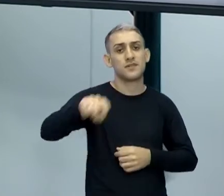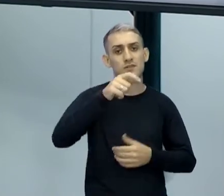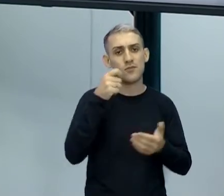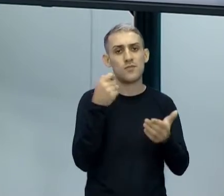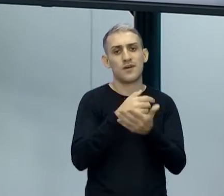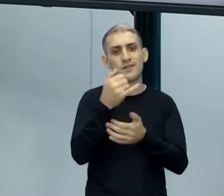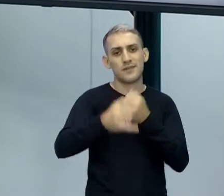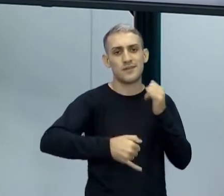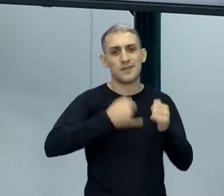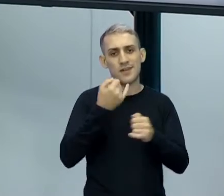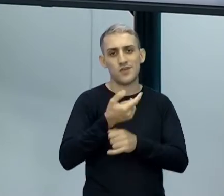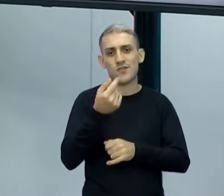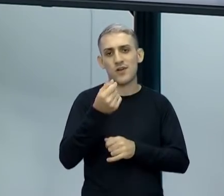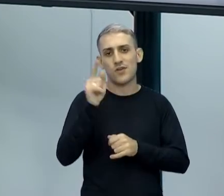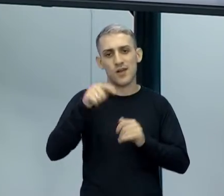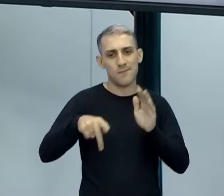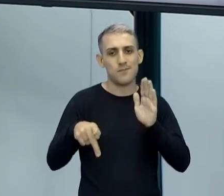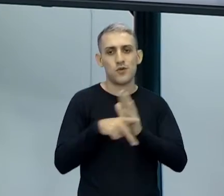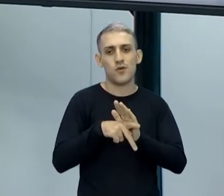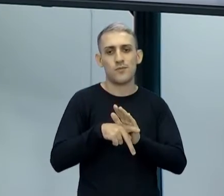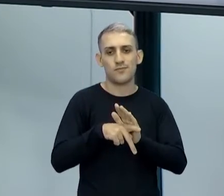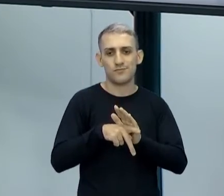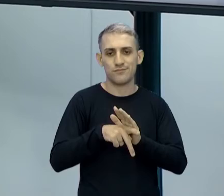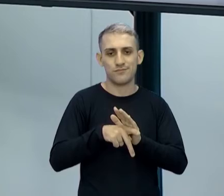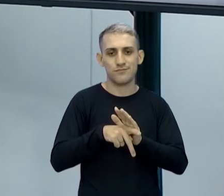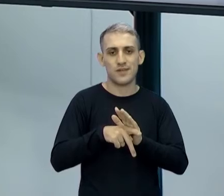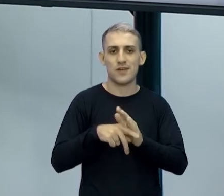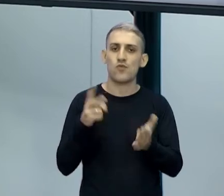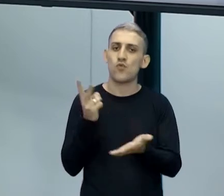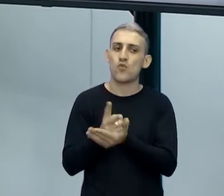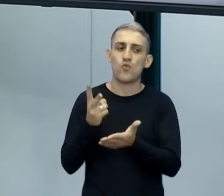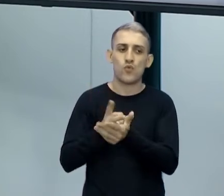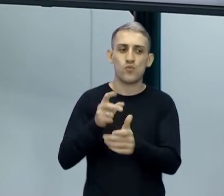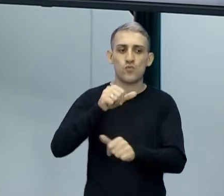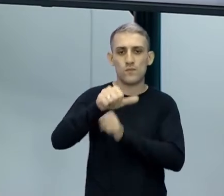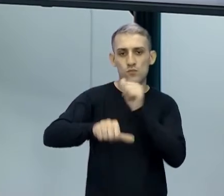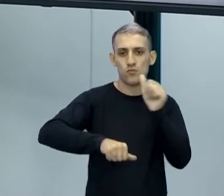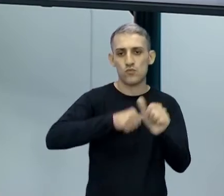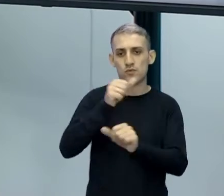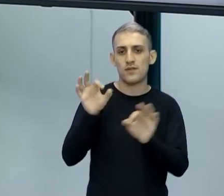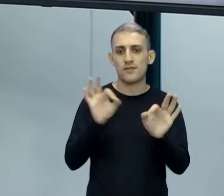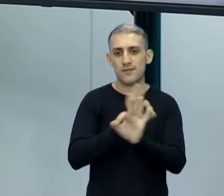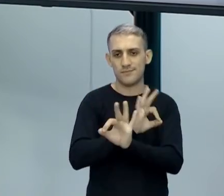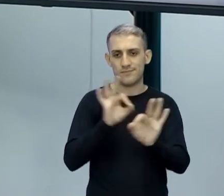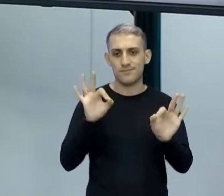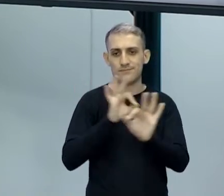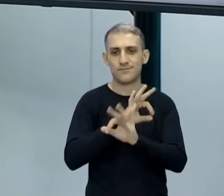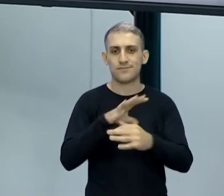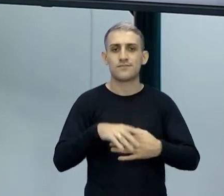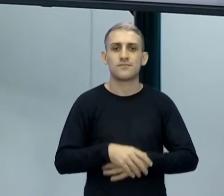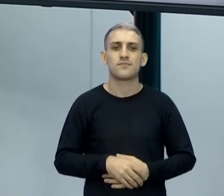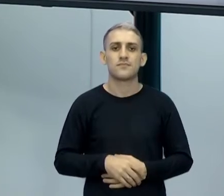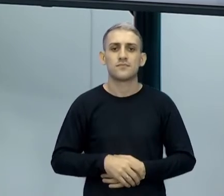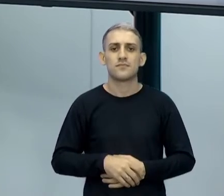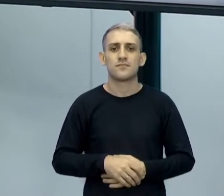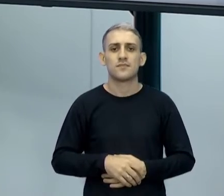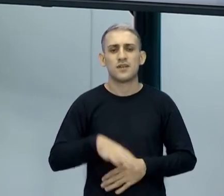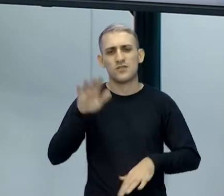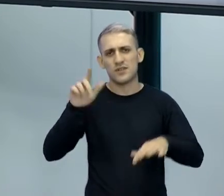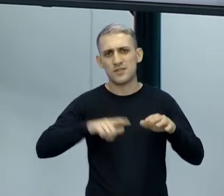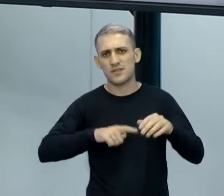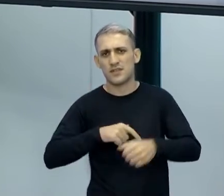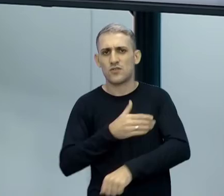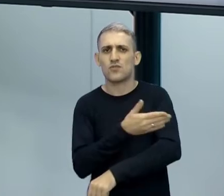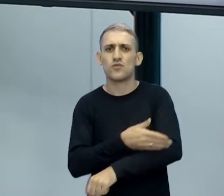site, o valor vai estar fixo, a não ser que esteja programado isso de dar desconto acima de uma certa quantidade. Aí eles